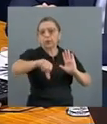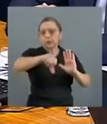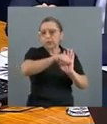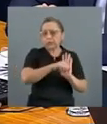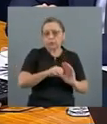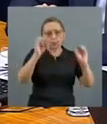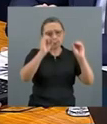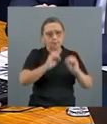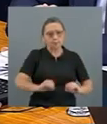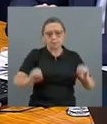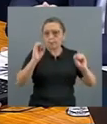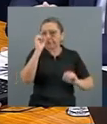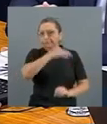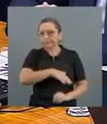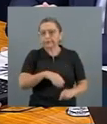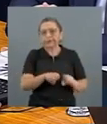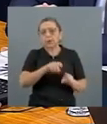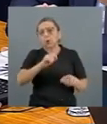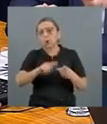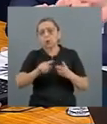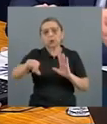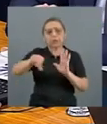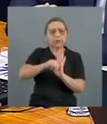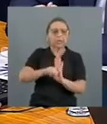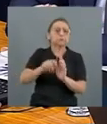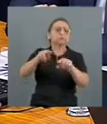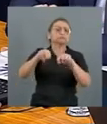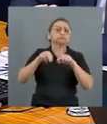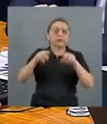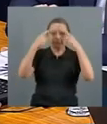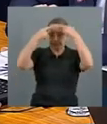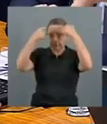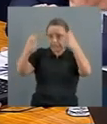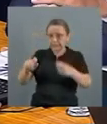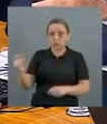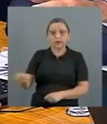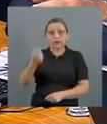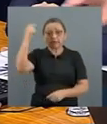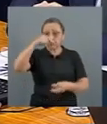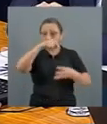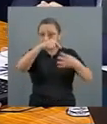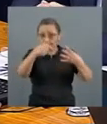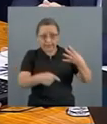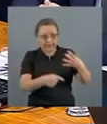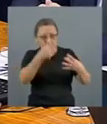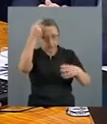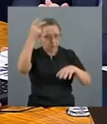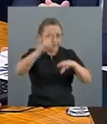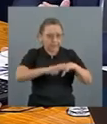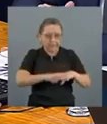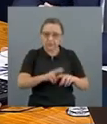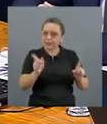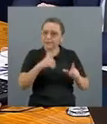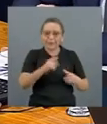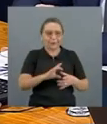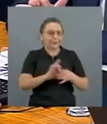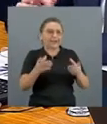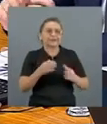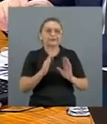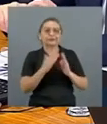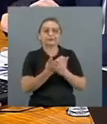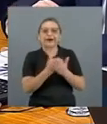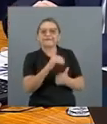Flávio Bolsonaro. Flávio Bolsonaro também se manifestou a favor de dar à lei o nome de Lei Sargento PM Dias, em